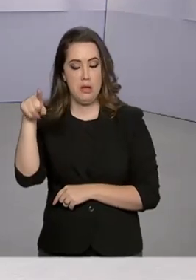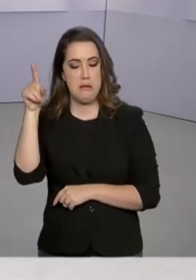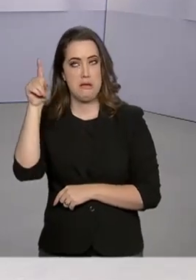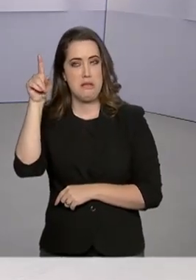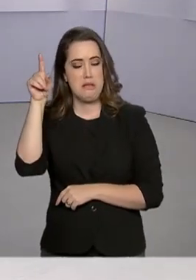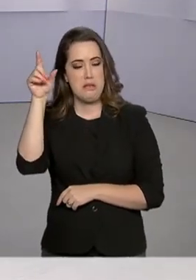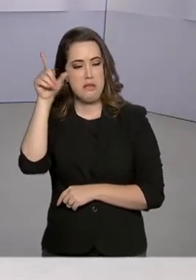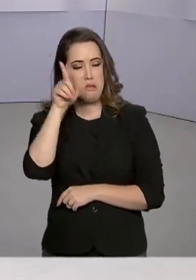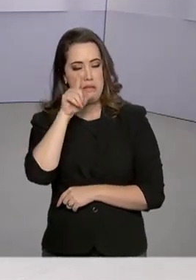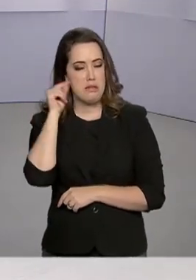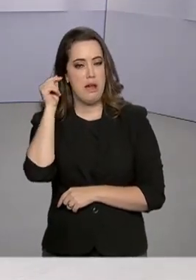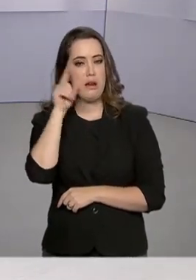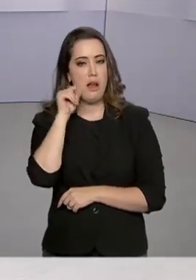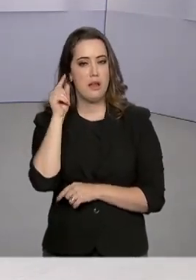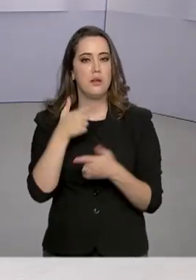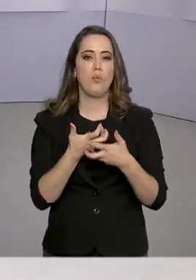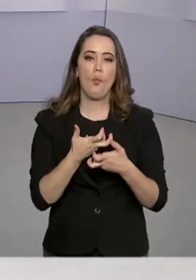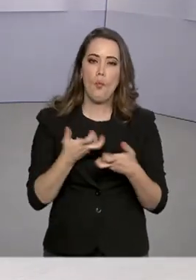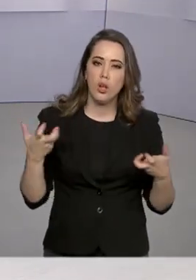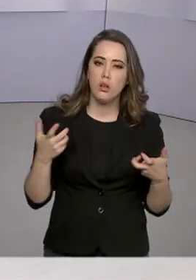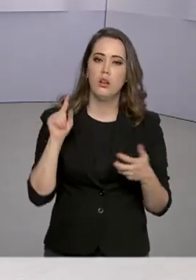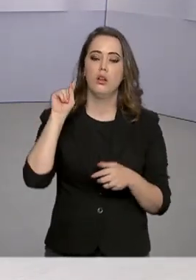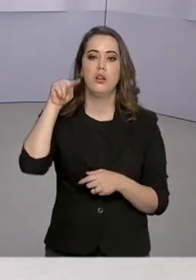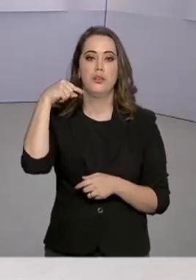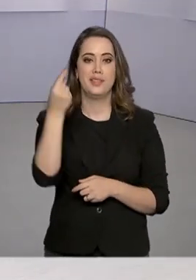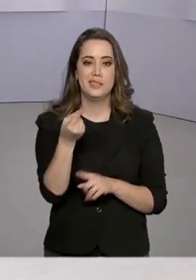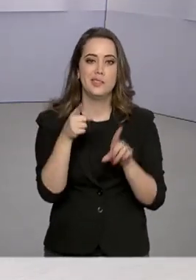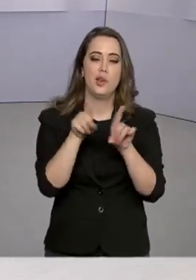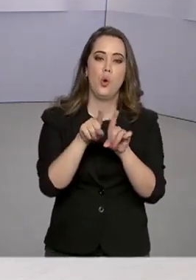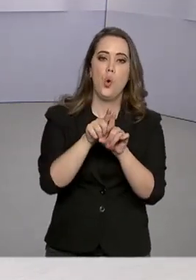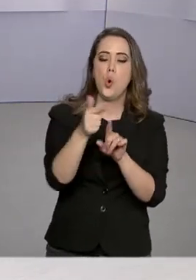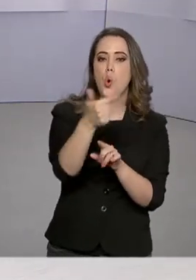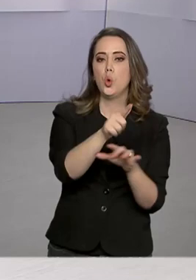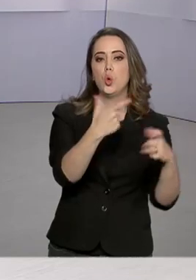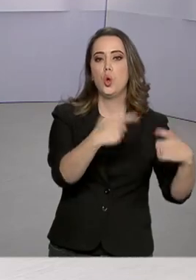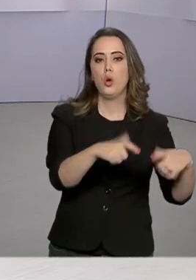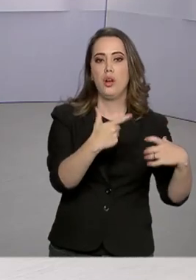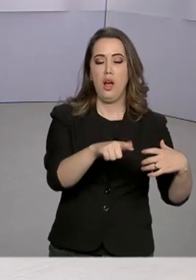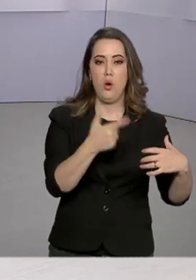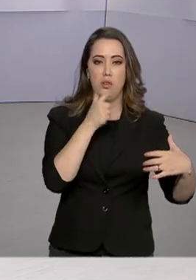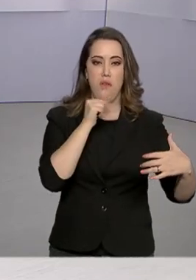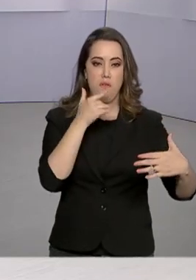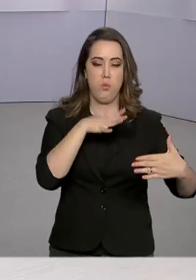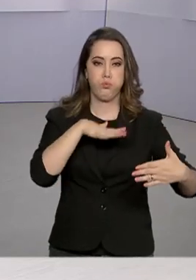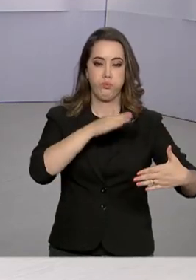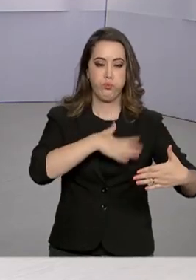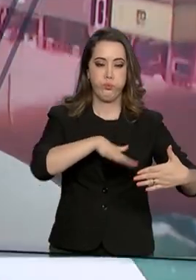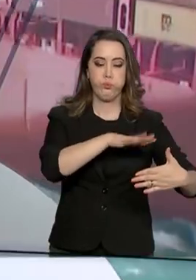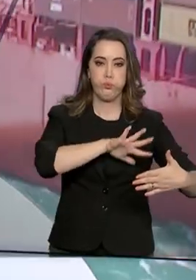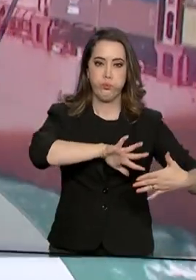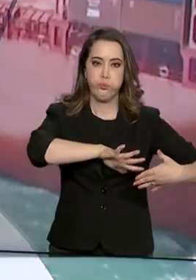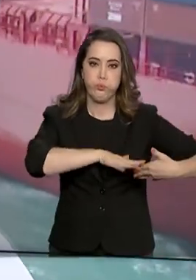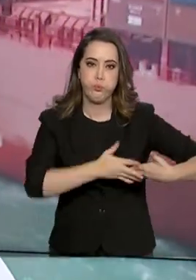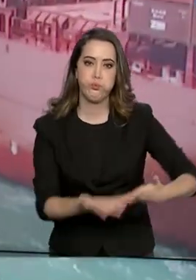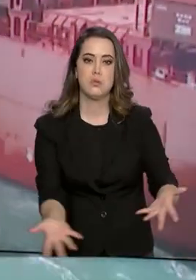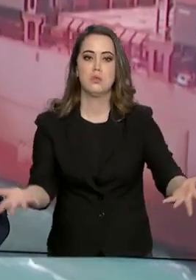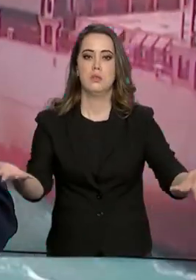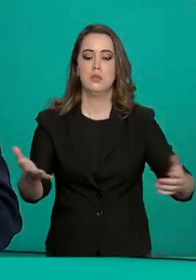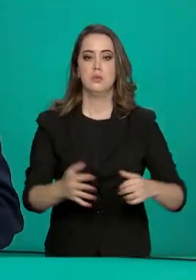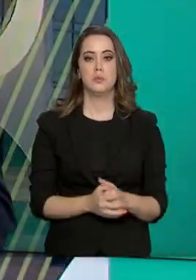sofre com a seca enquanto o limoeiro do norte registrou rompimento com o colapso de barragens barragem